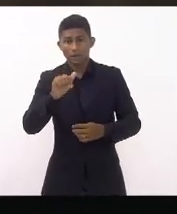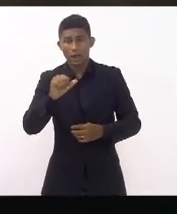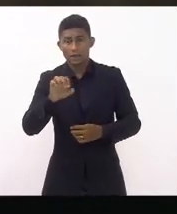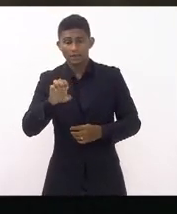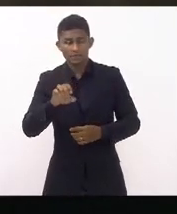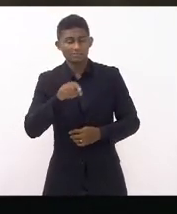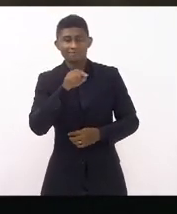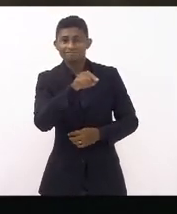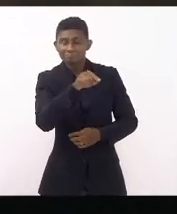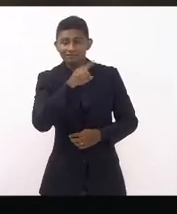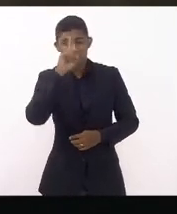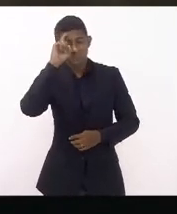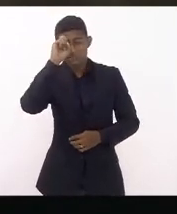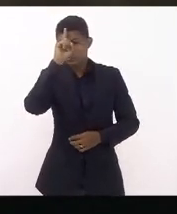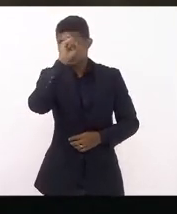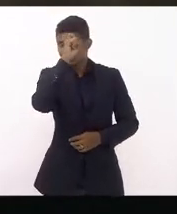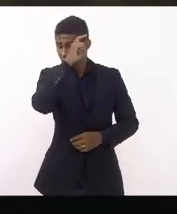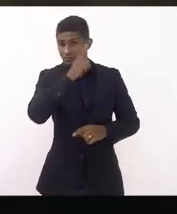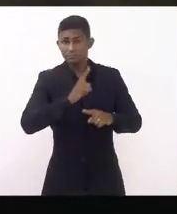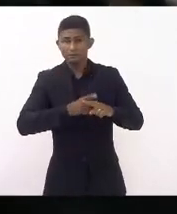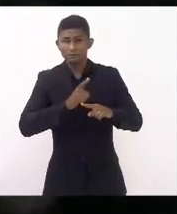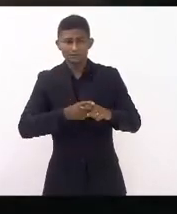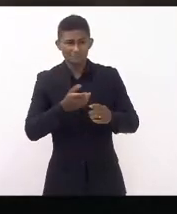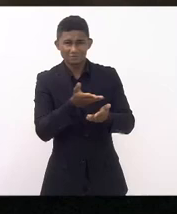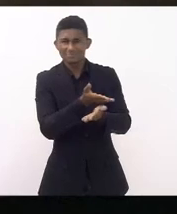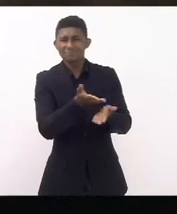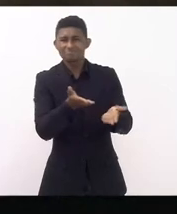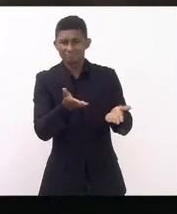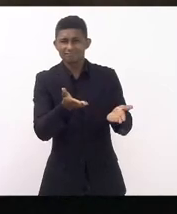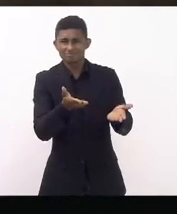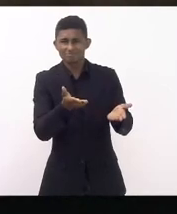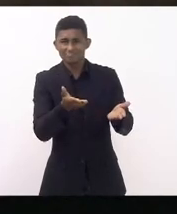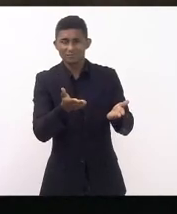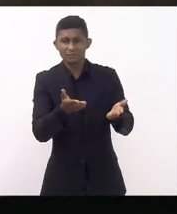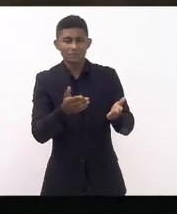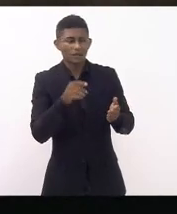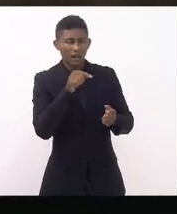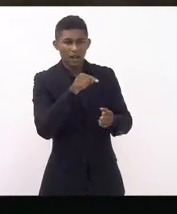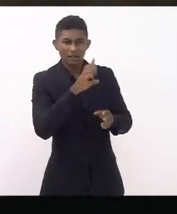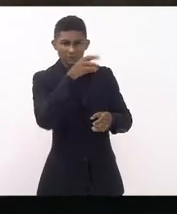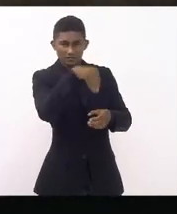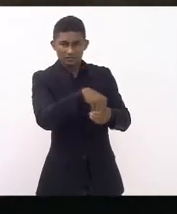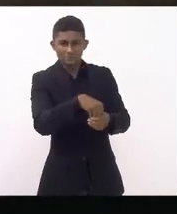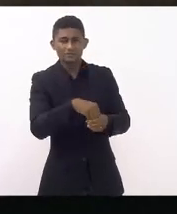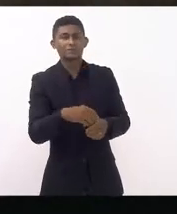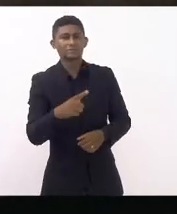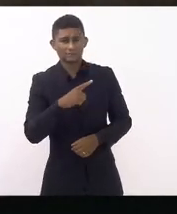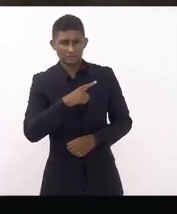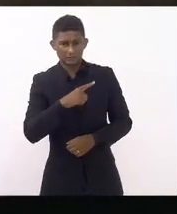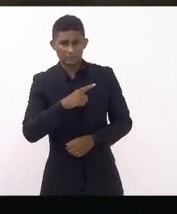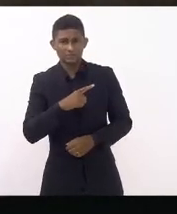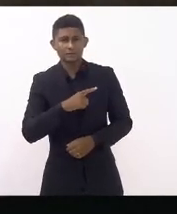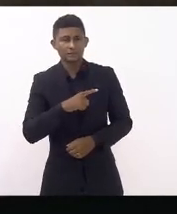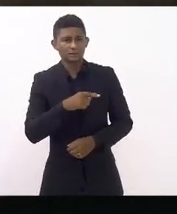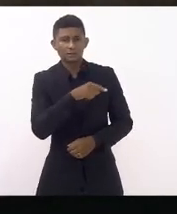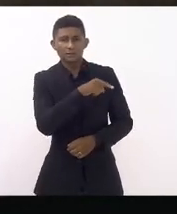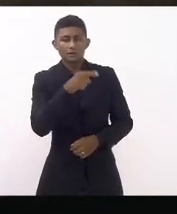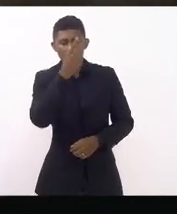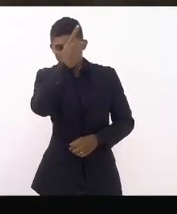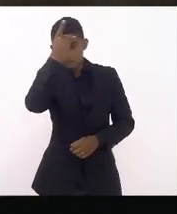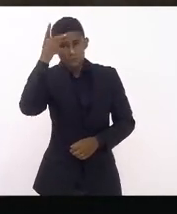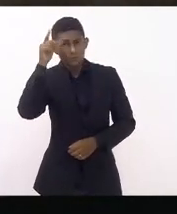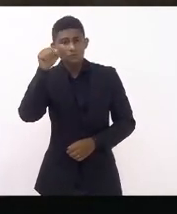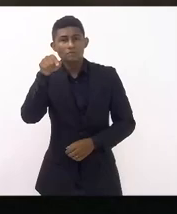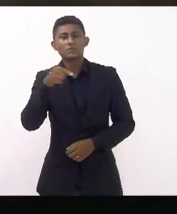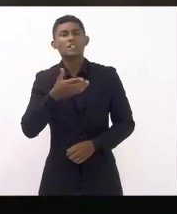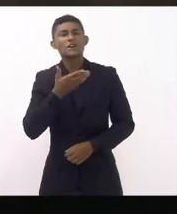difícil. Porque esses vermes que o Degasi trata são pessoas que você não pode falar alto,